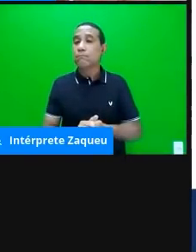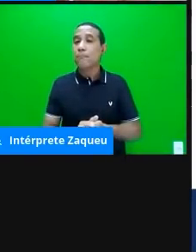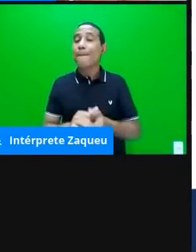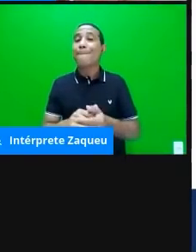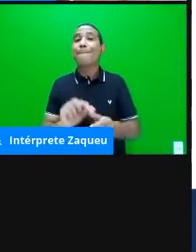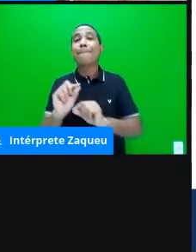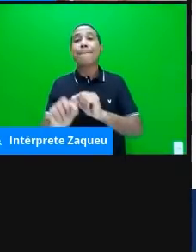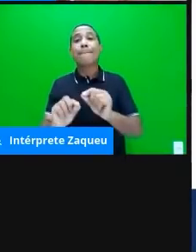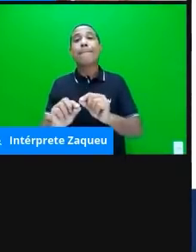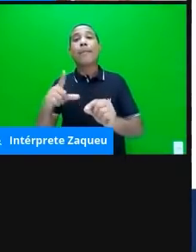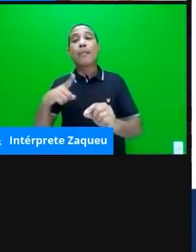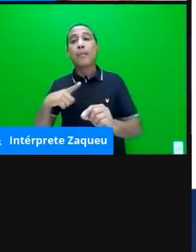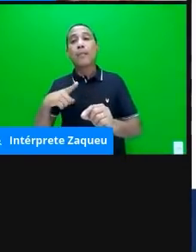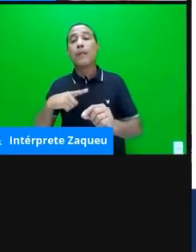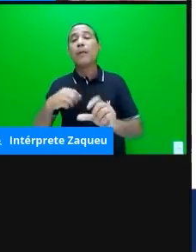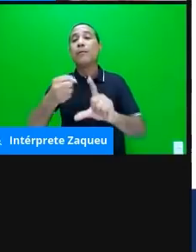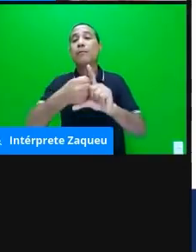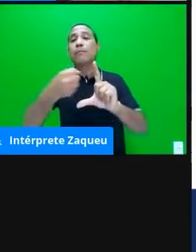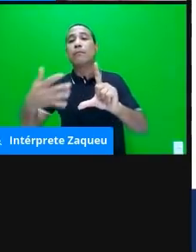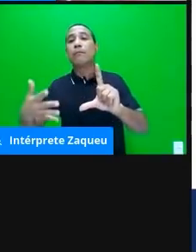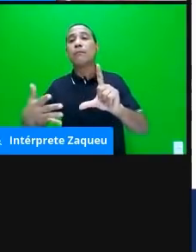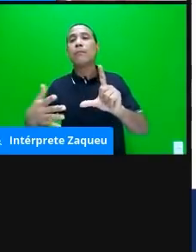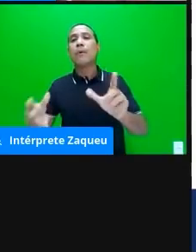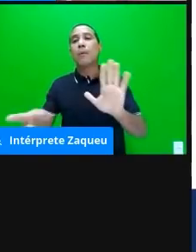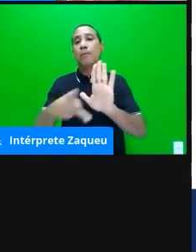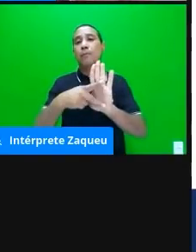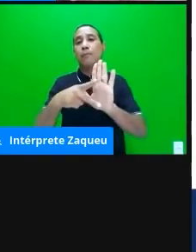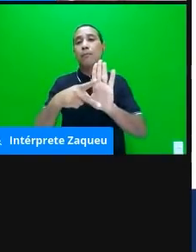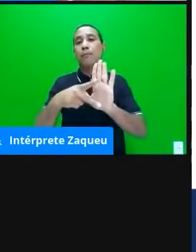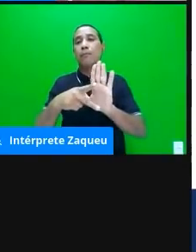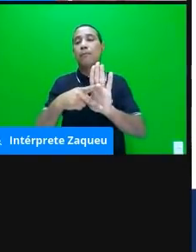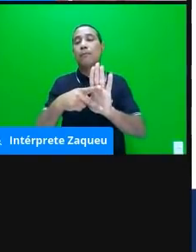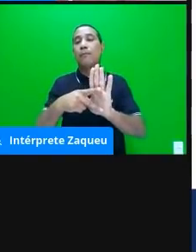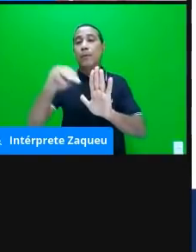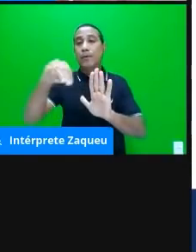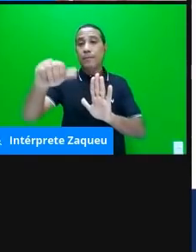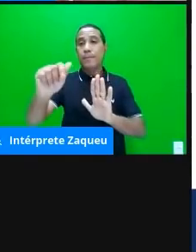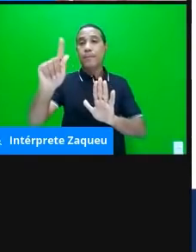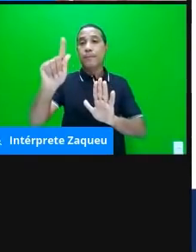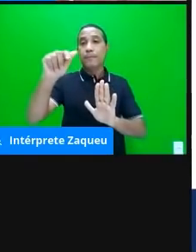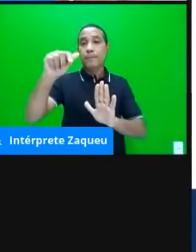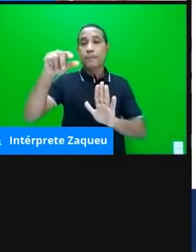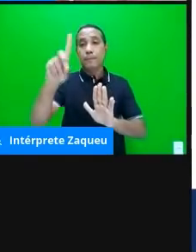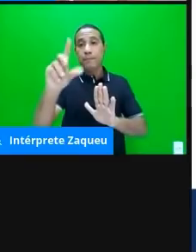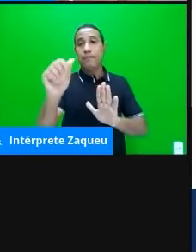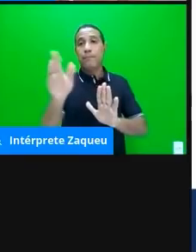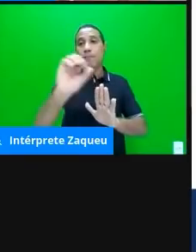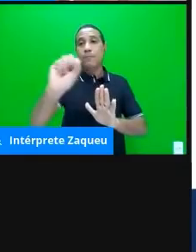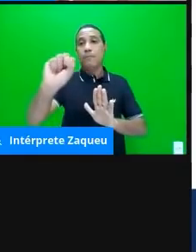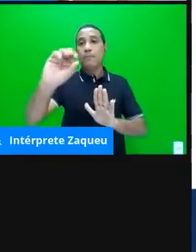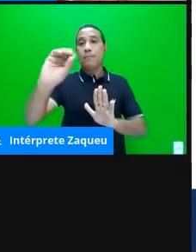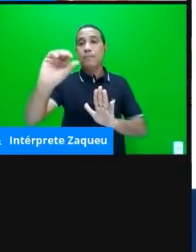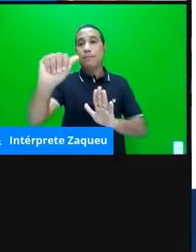E tem as suas características específicas. Magda Soares, ela vem